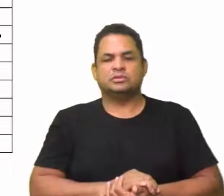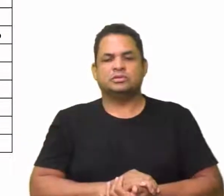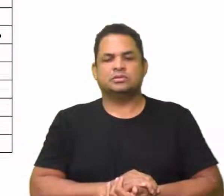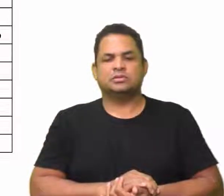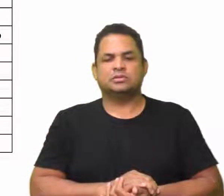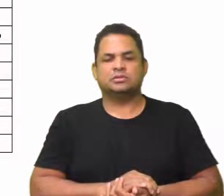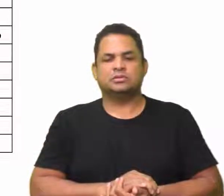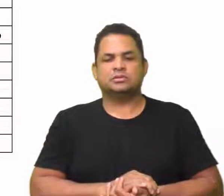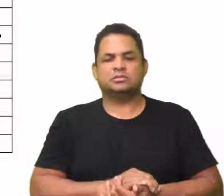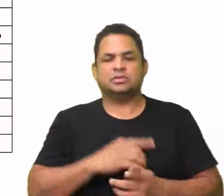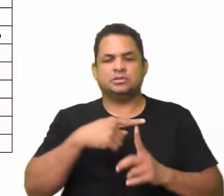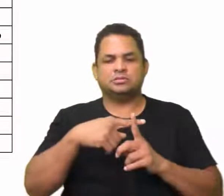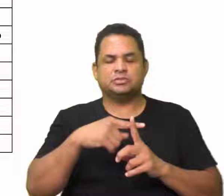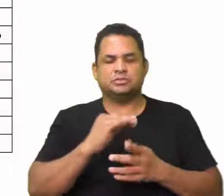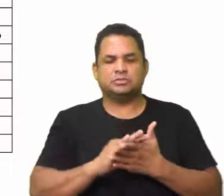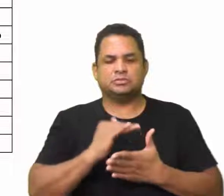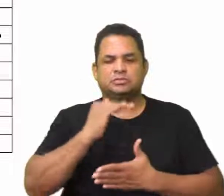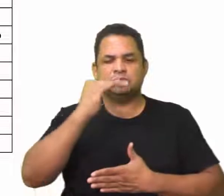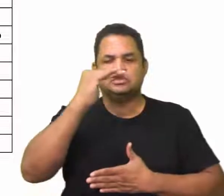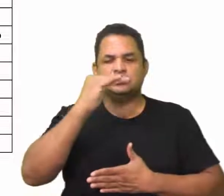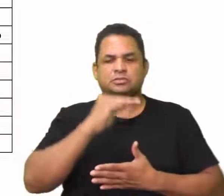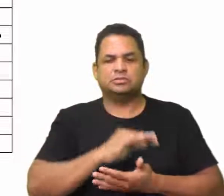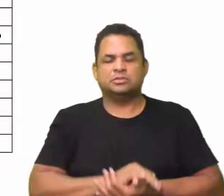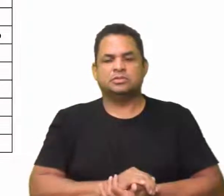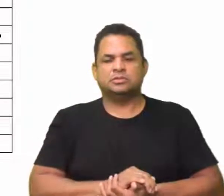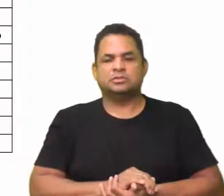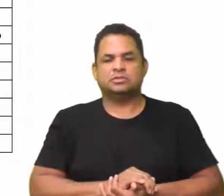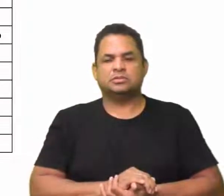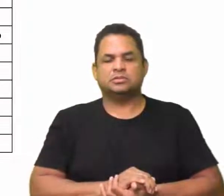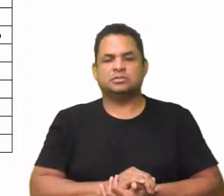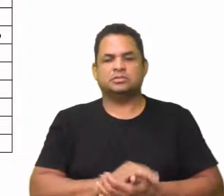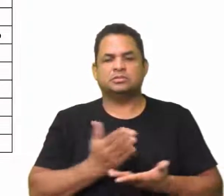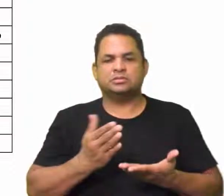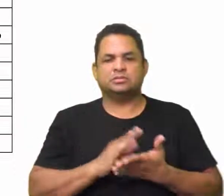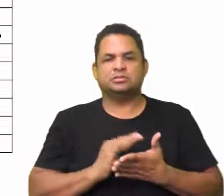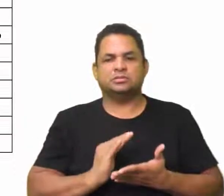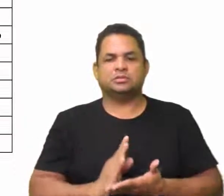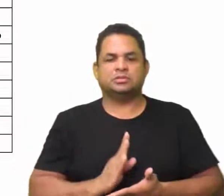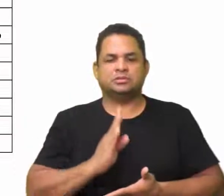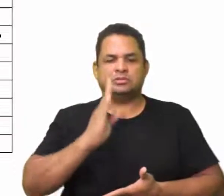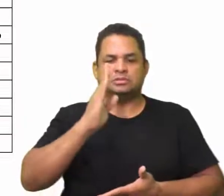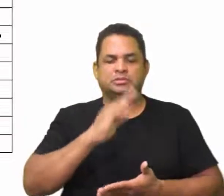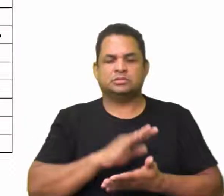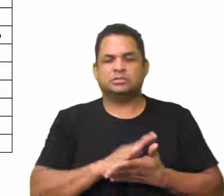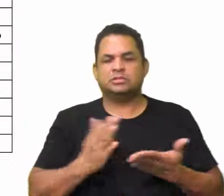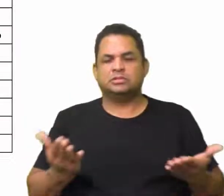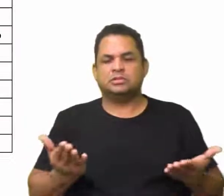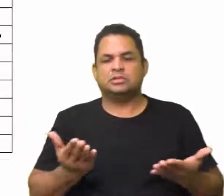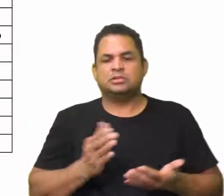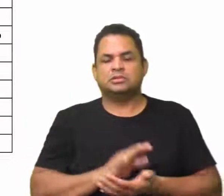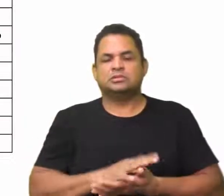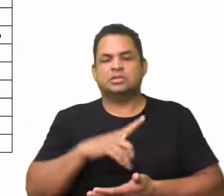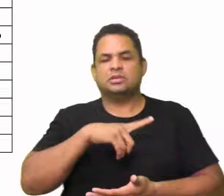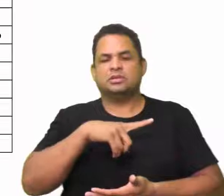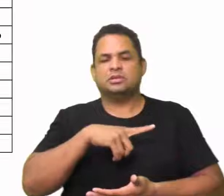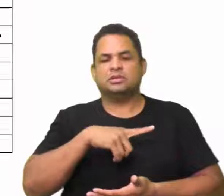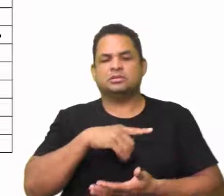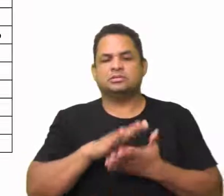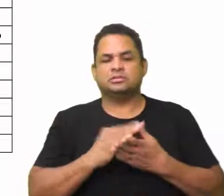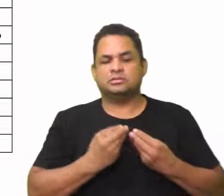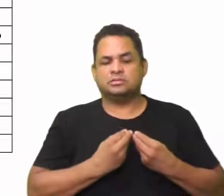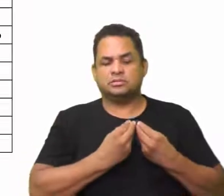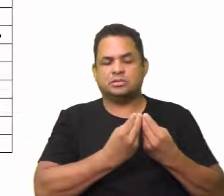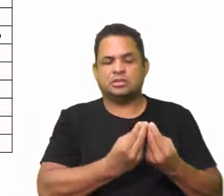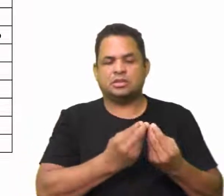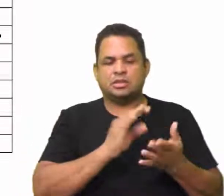a parte positiva, ela está ali o quê? Quanto mais para cima, mais chance de doar elétrons